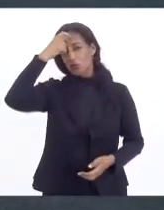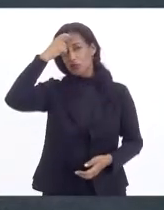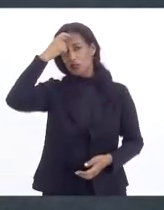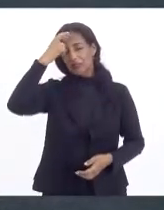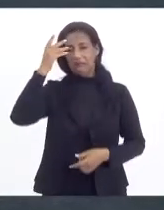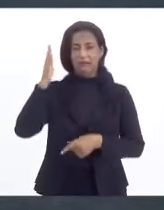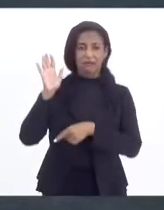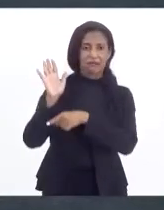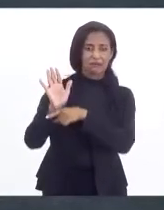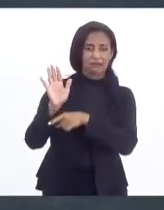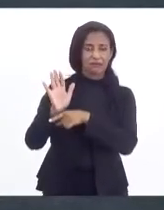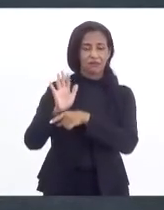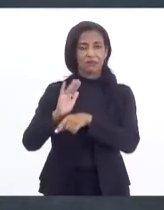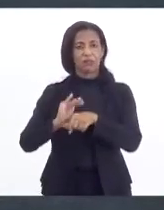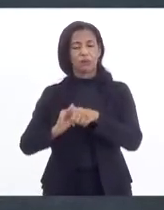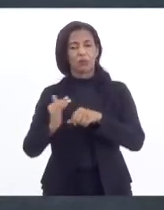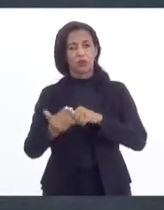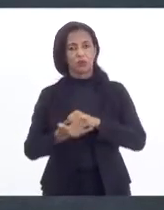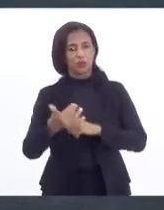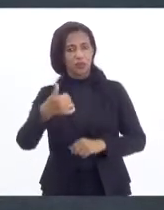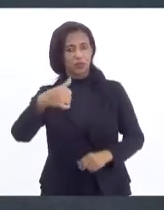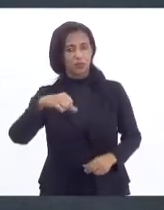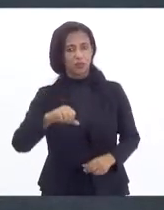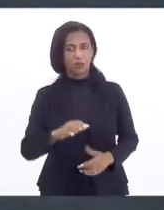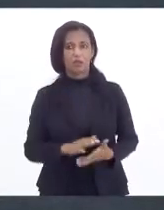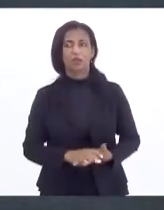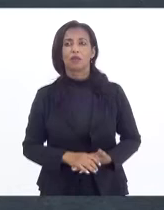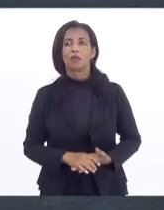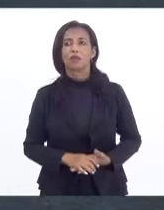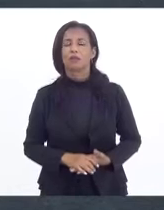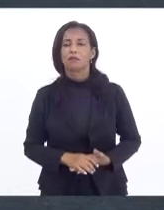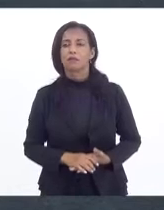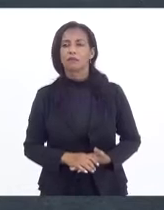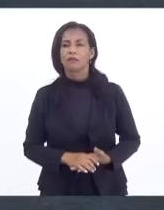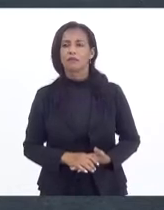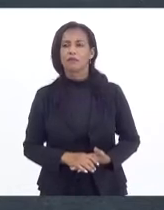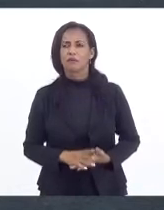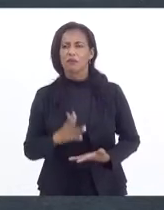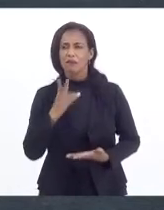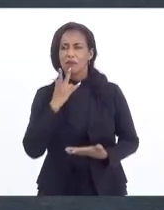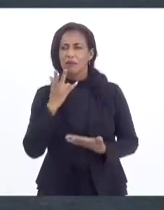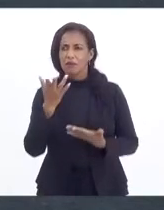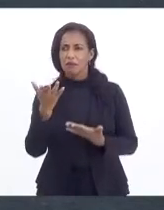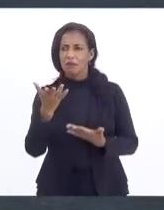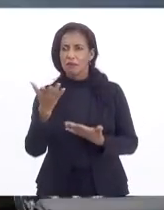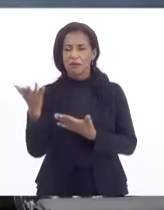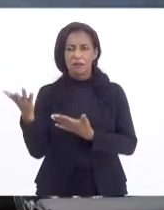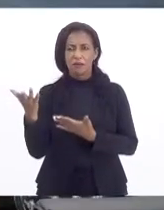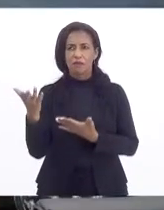conscientização sobre a Covid-19. Deputada enfermeira Rejane, quer fazer uma parte?